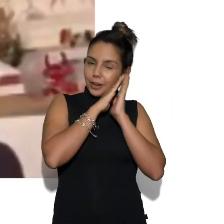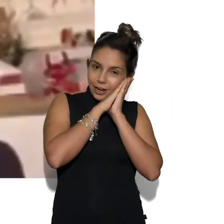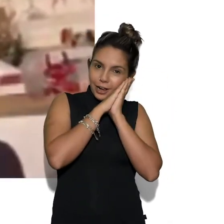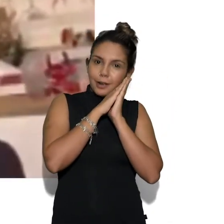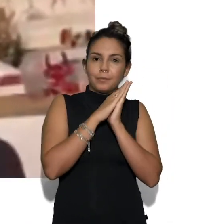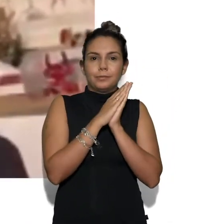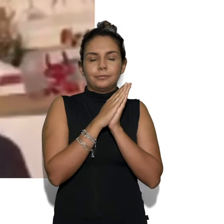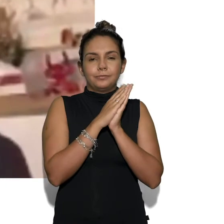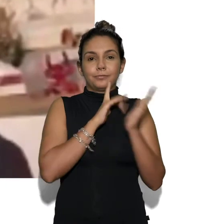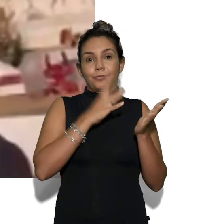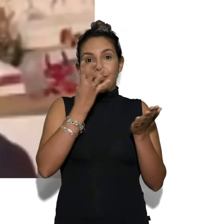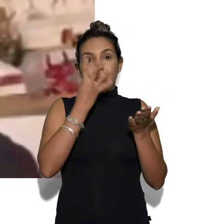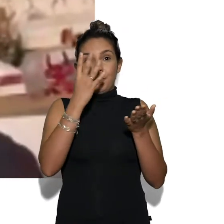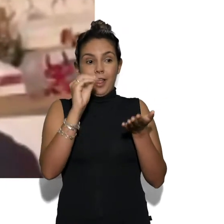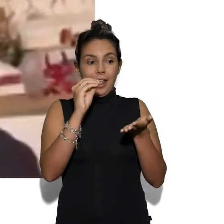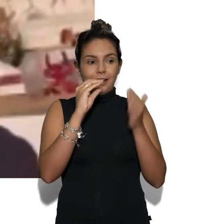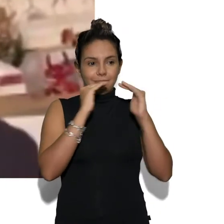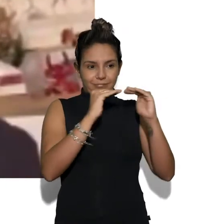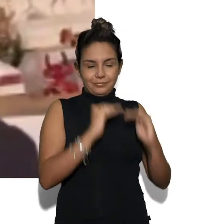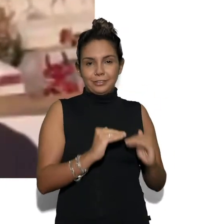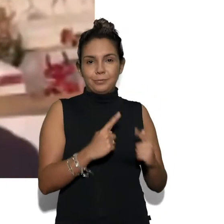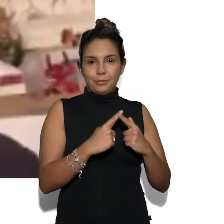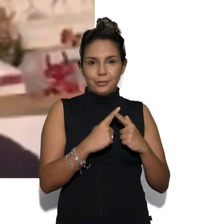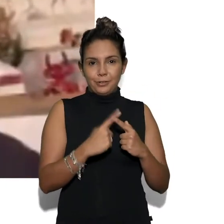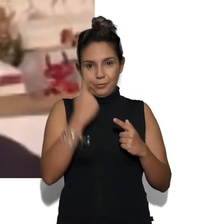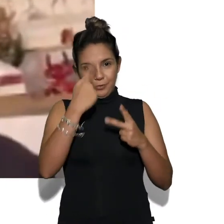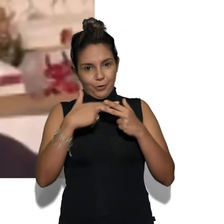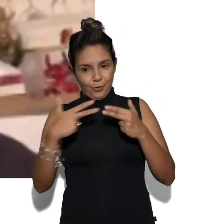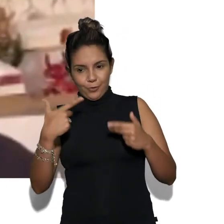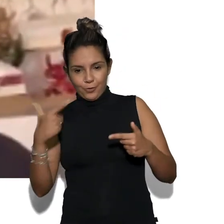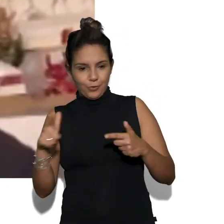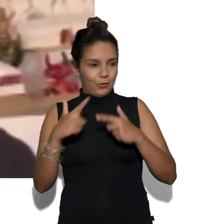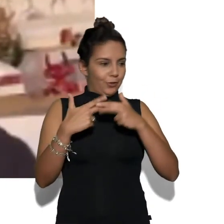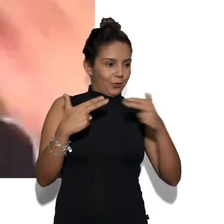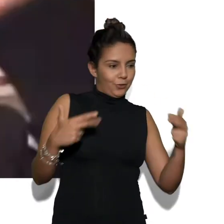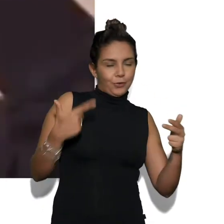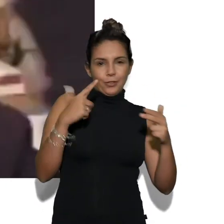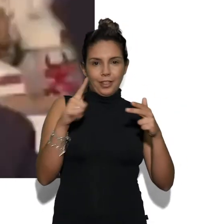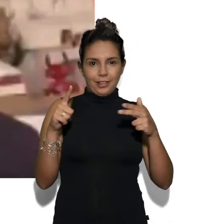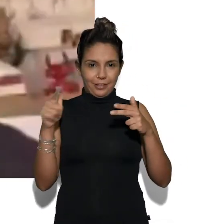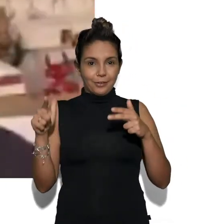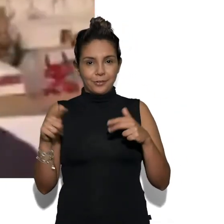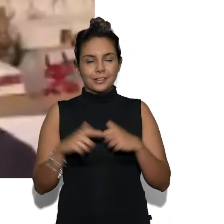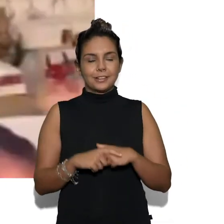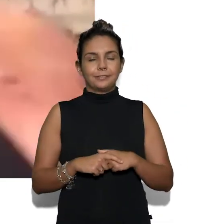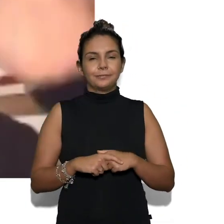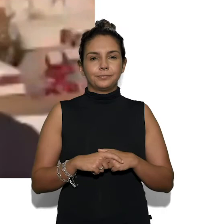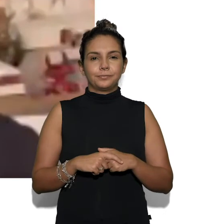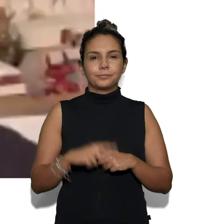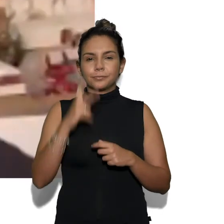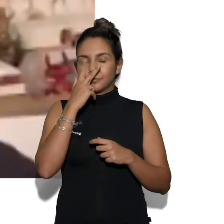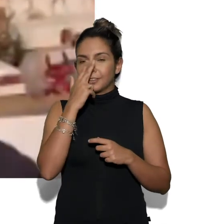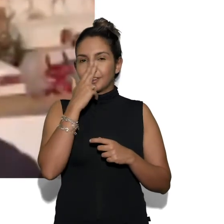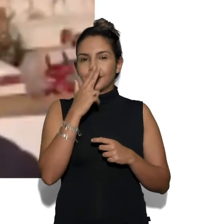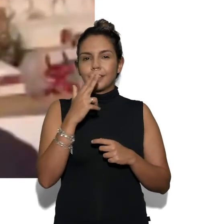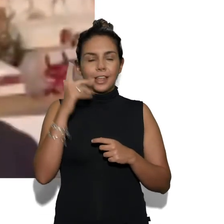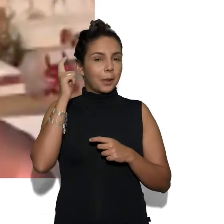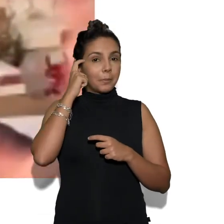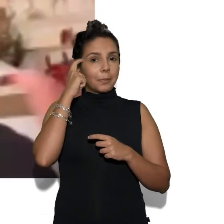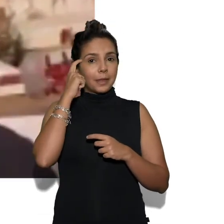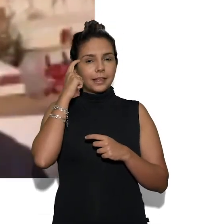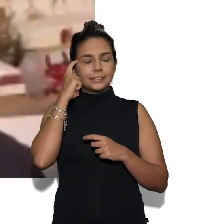mesa de cabeceira, e já tenho 40 cadernos, e porque um é para uma coisa, outro é para outra coisa, e é para outra coisa.